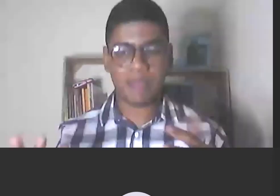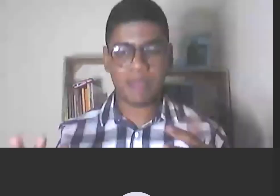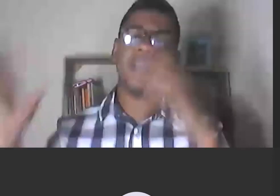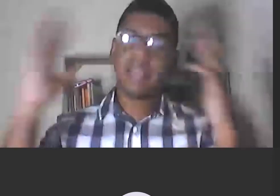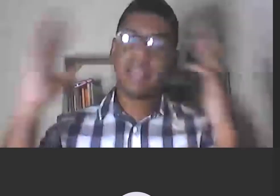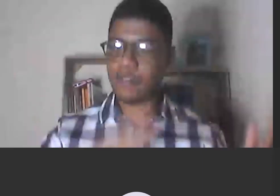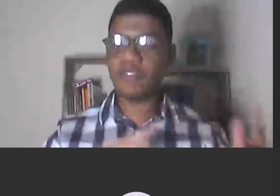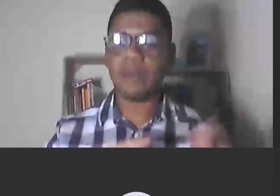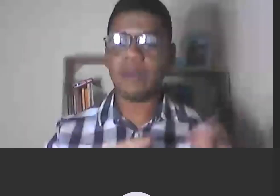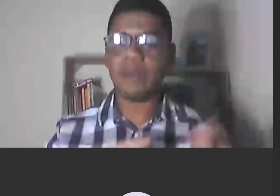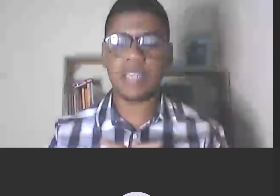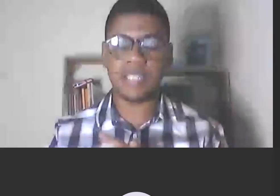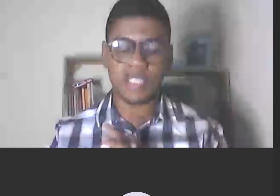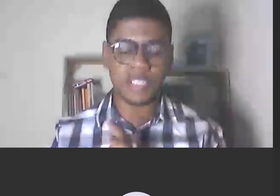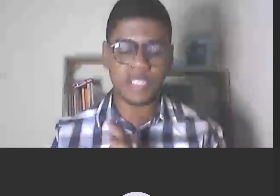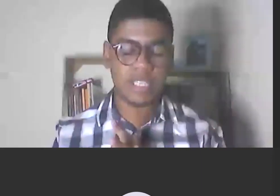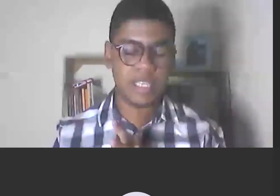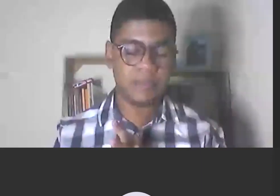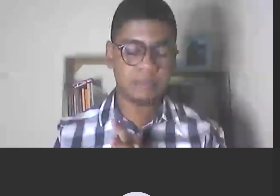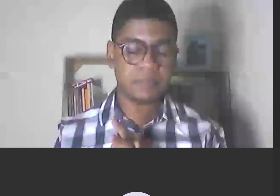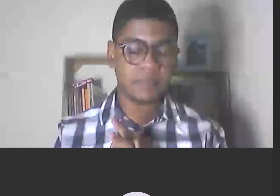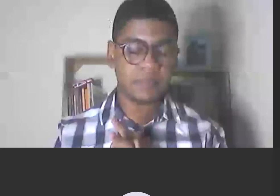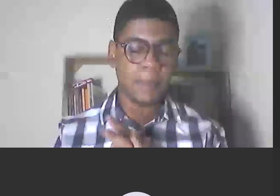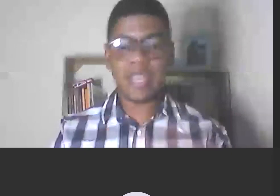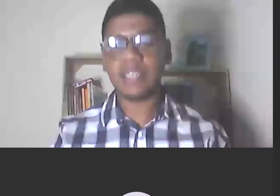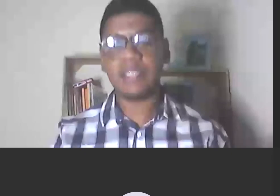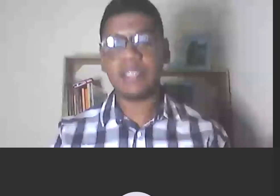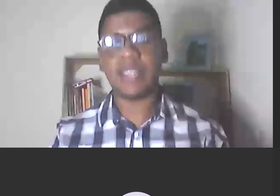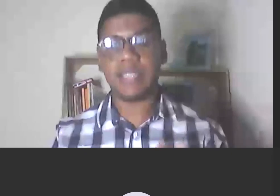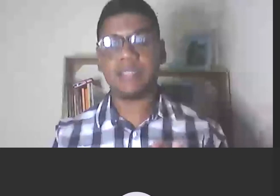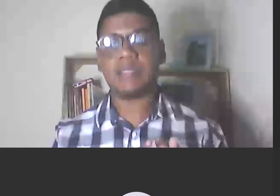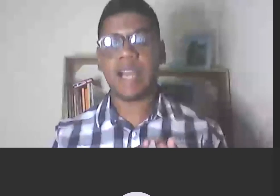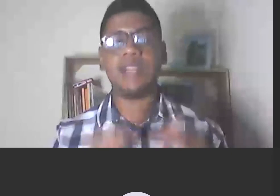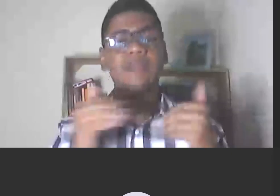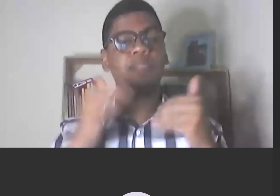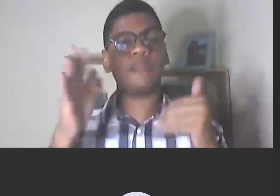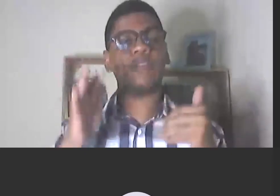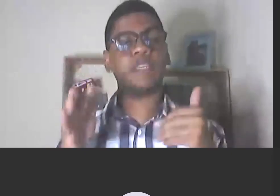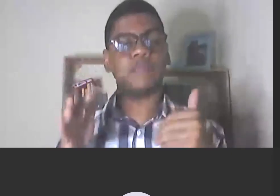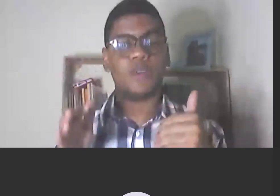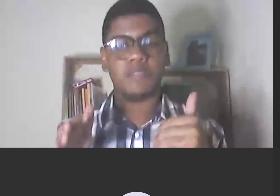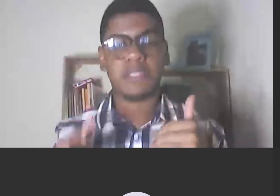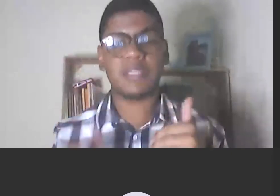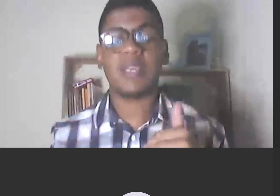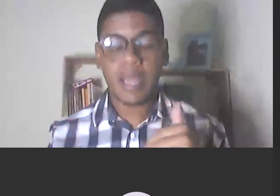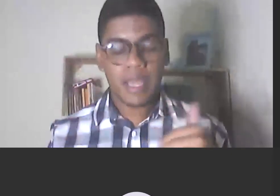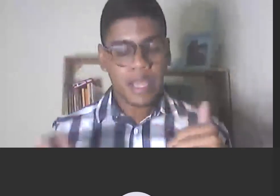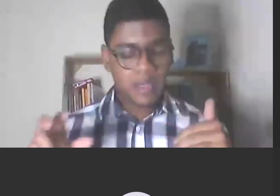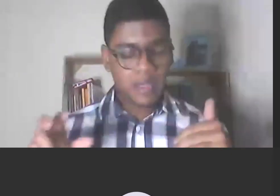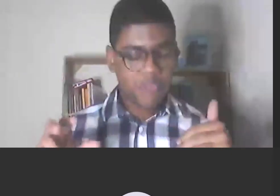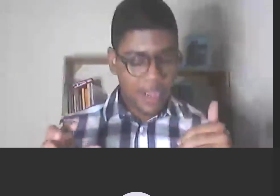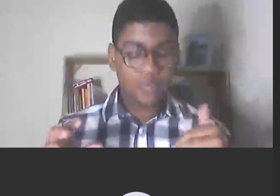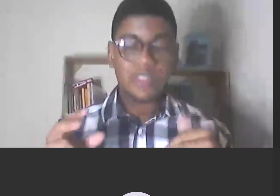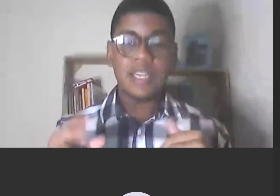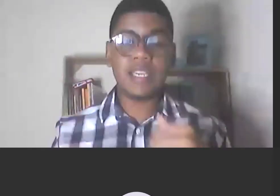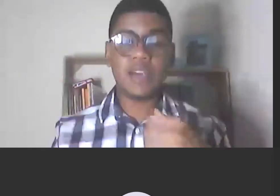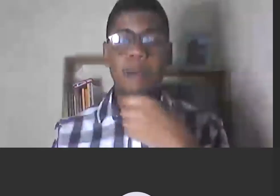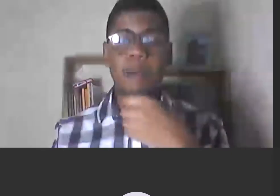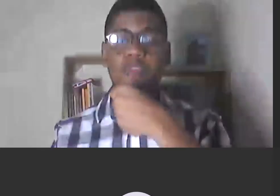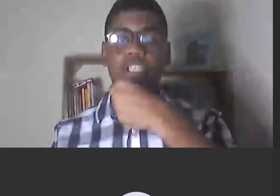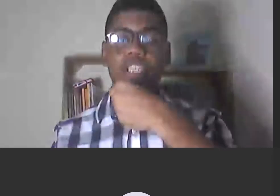para verbos. E aí, no final, a gente pensa nesses sinais, tá? Lá mais para a próxima das provas.